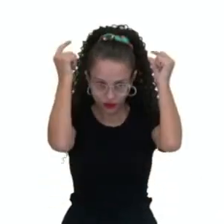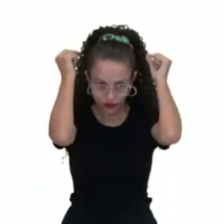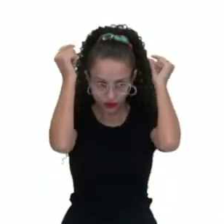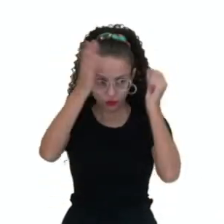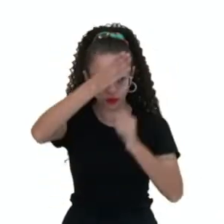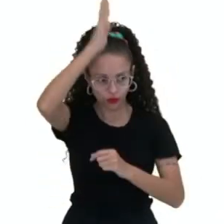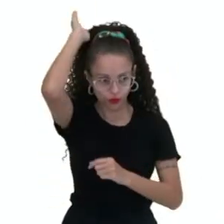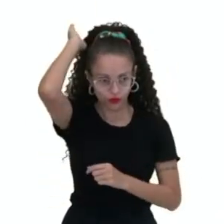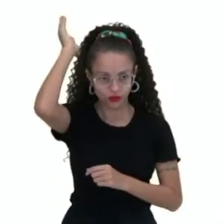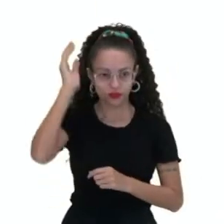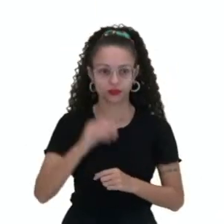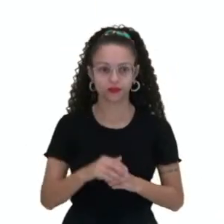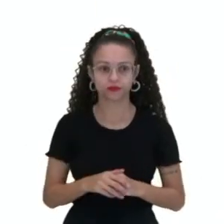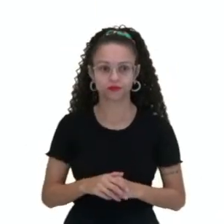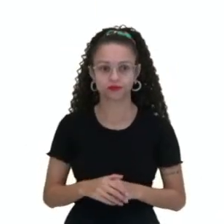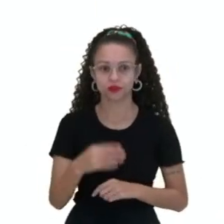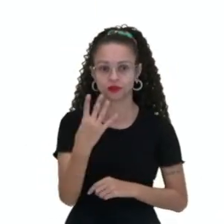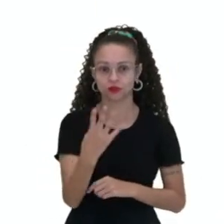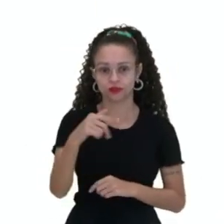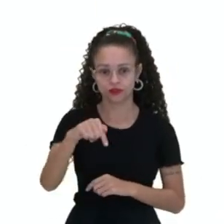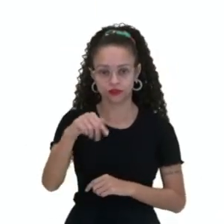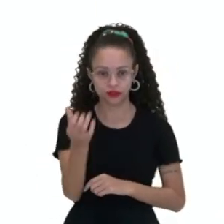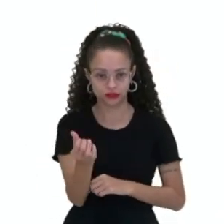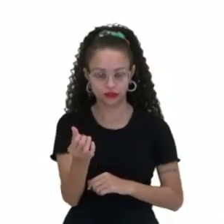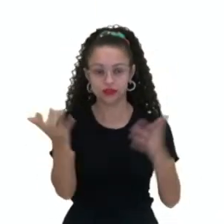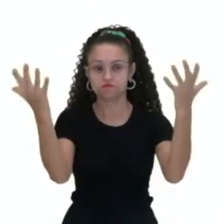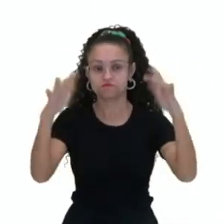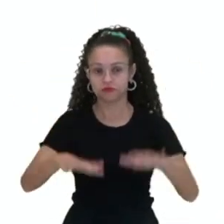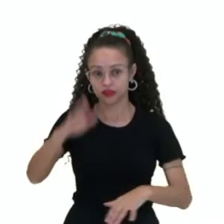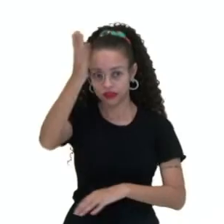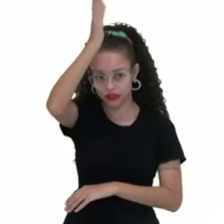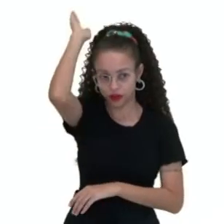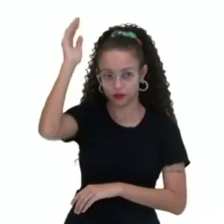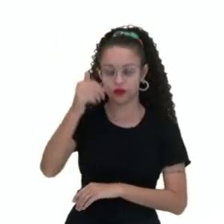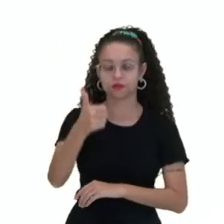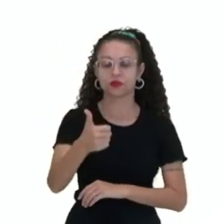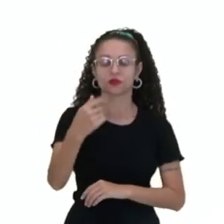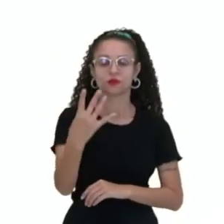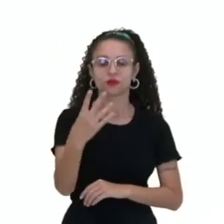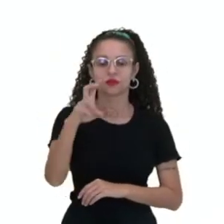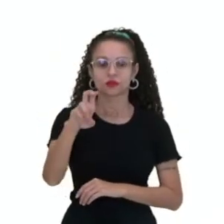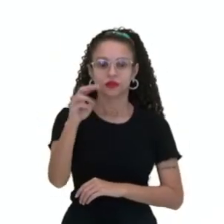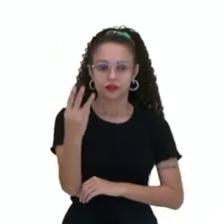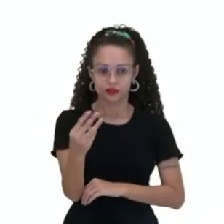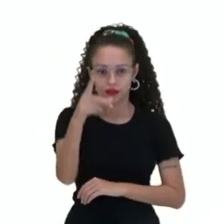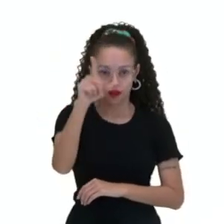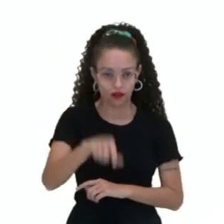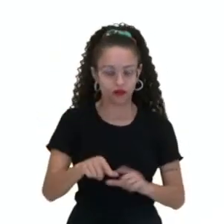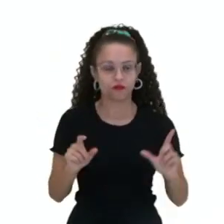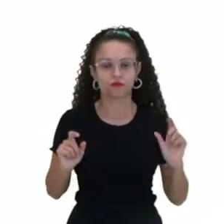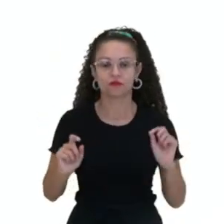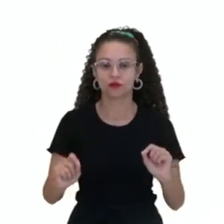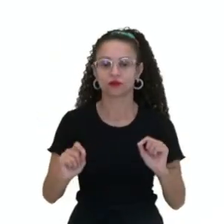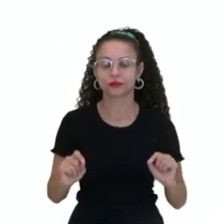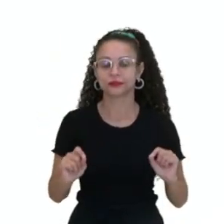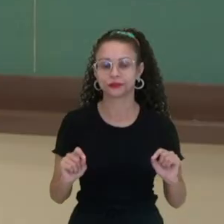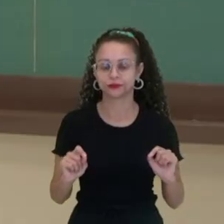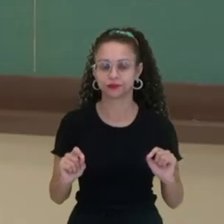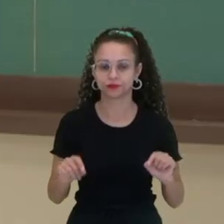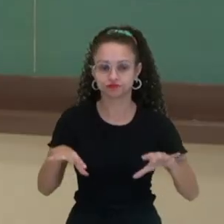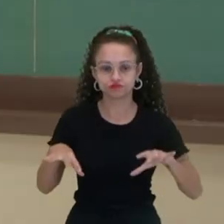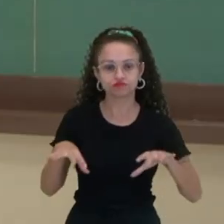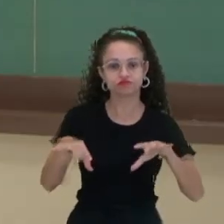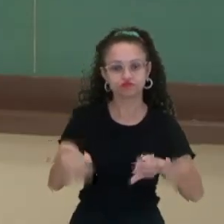greco-romana. 476 é a queda de Roma, até 1453, que é a queda a tomada da cidade